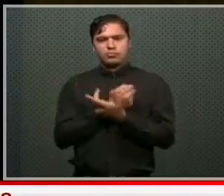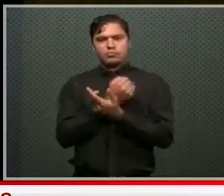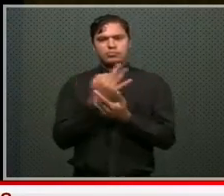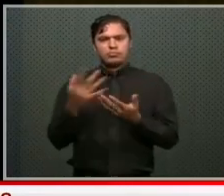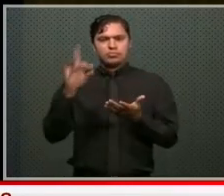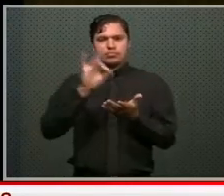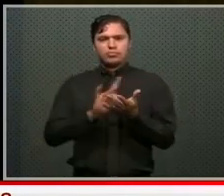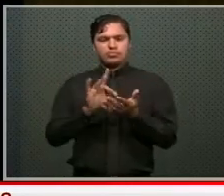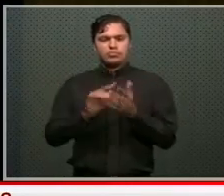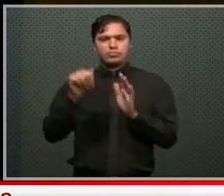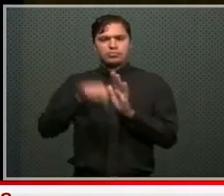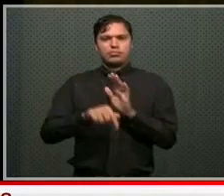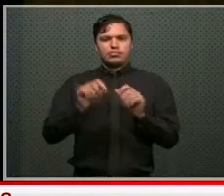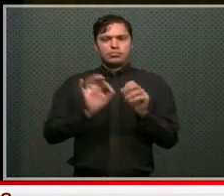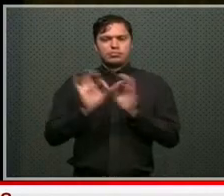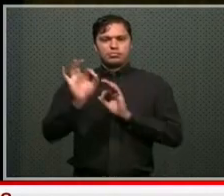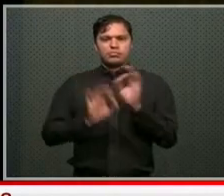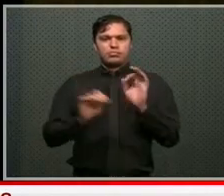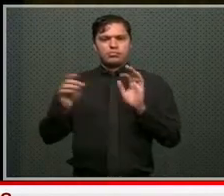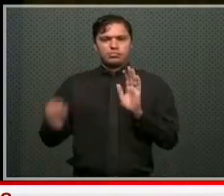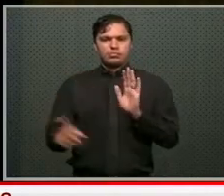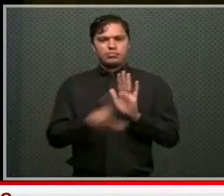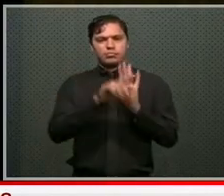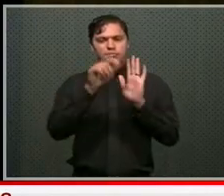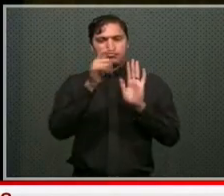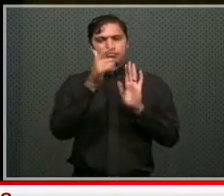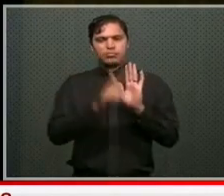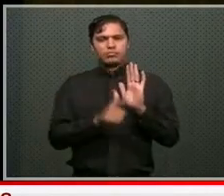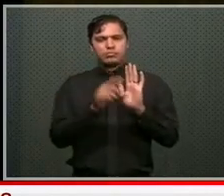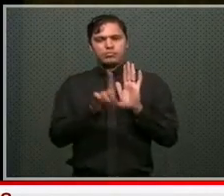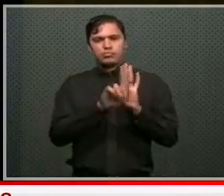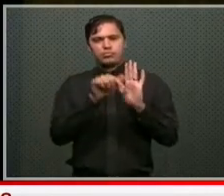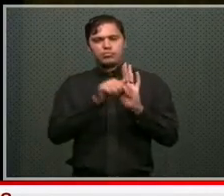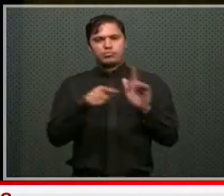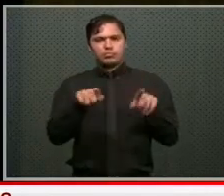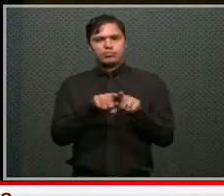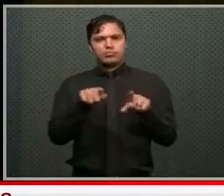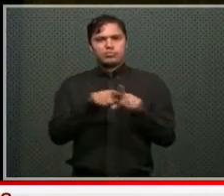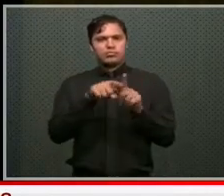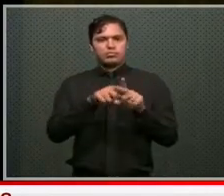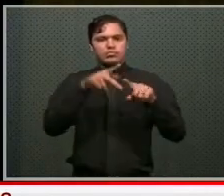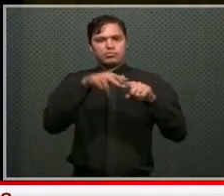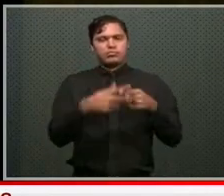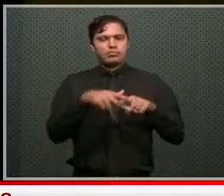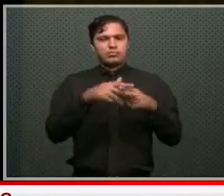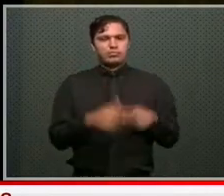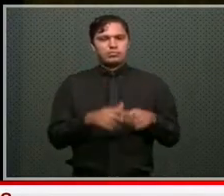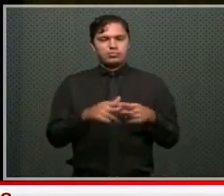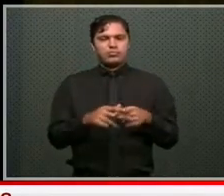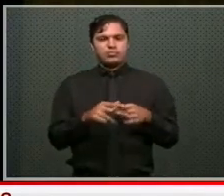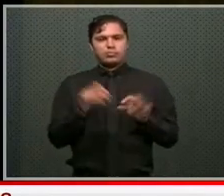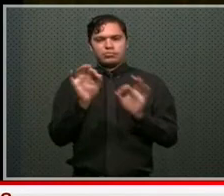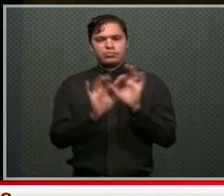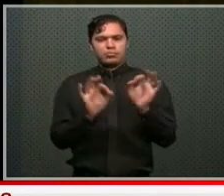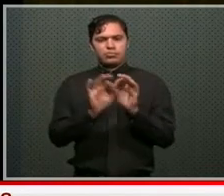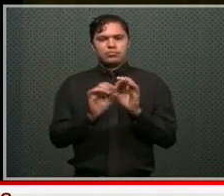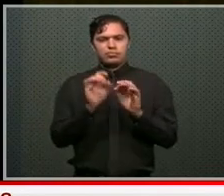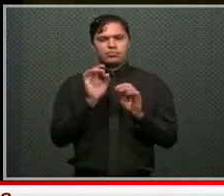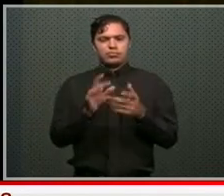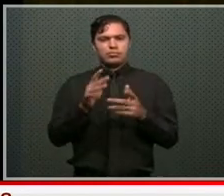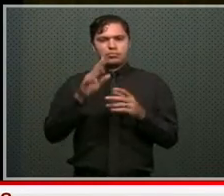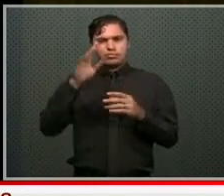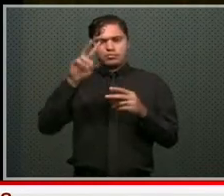está arquitetado e muito bem estabelecido e legislação para executar mas também nessas reforma né a necessidade de reforma só para pedir